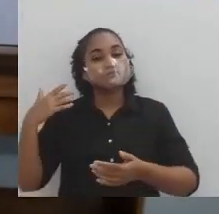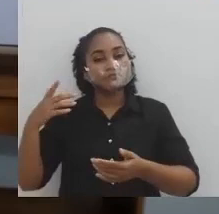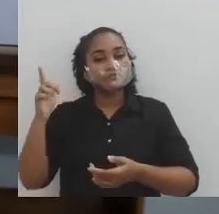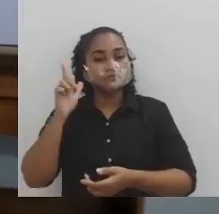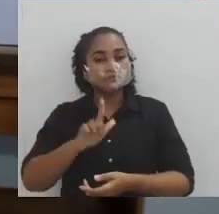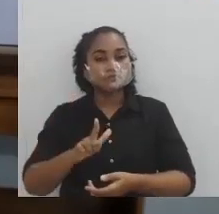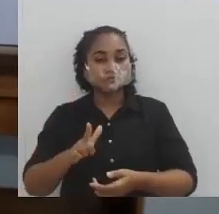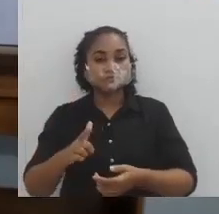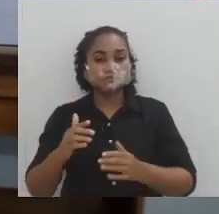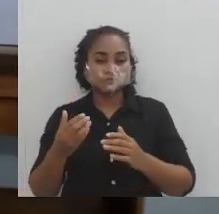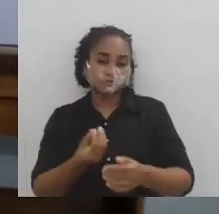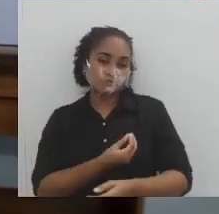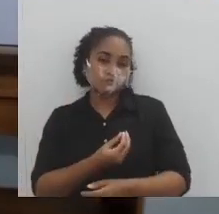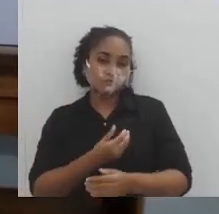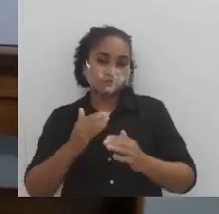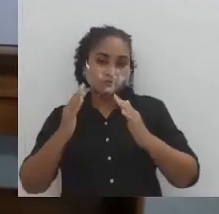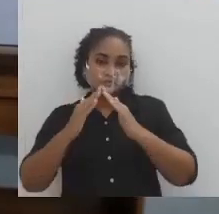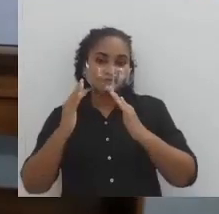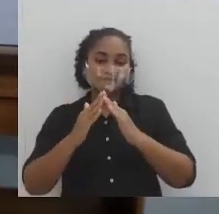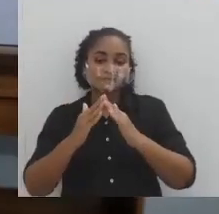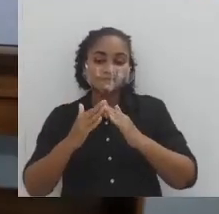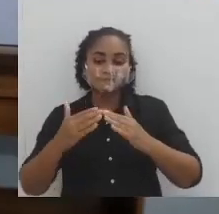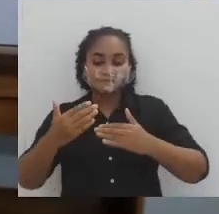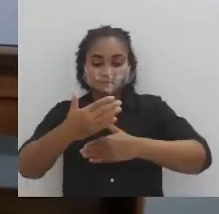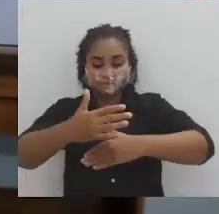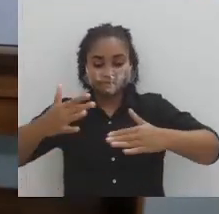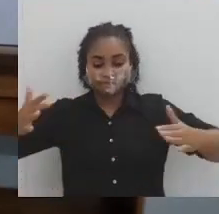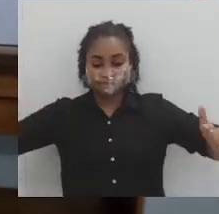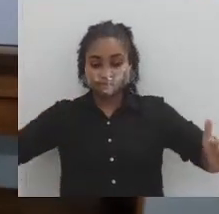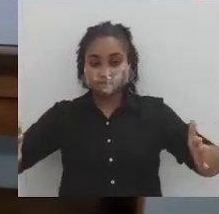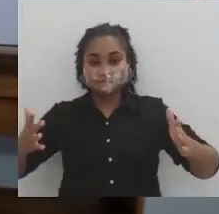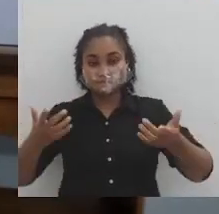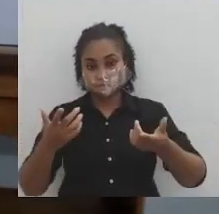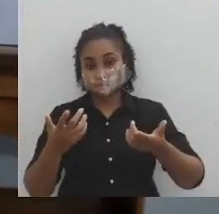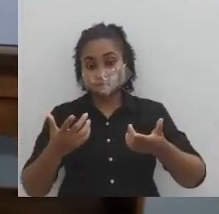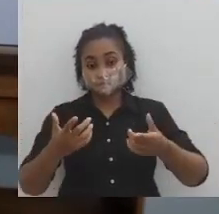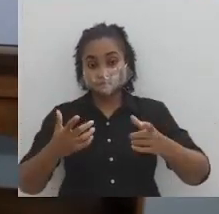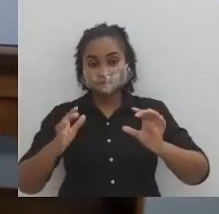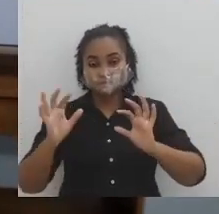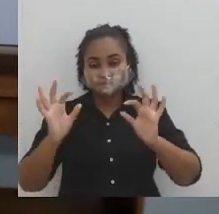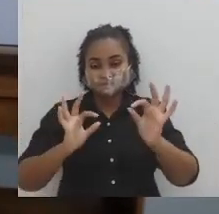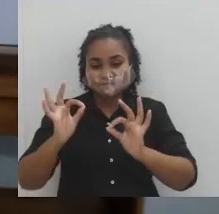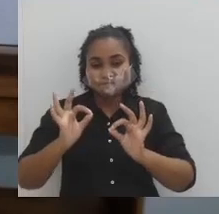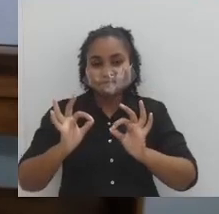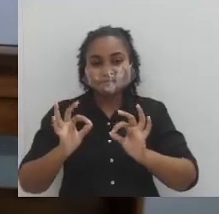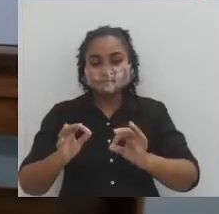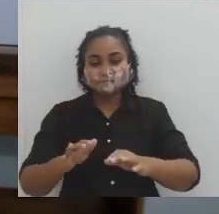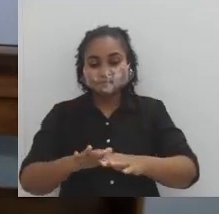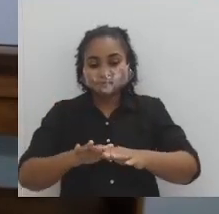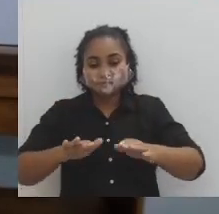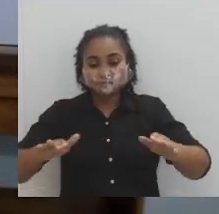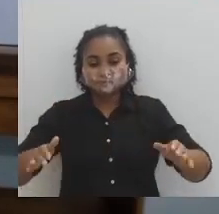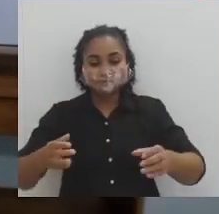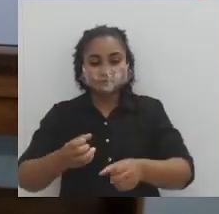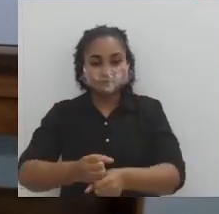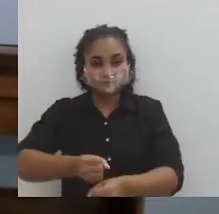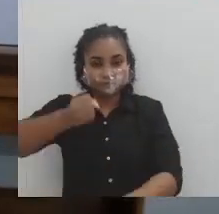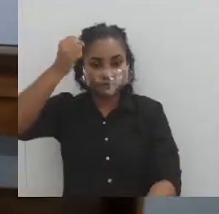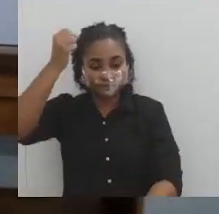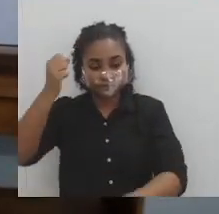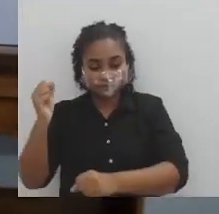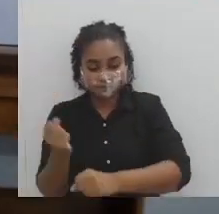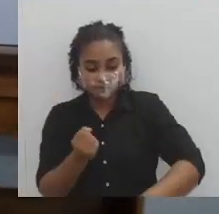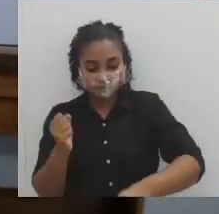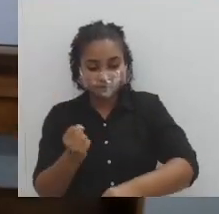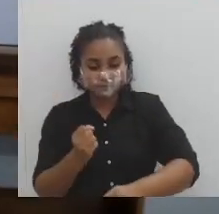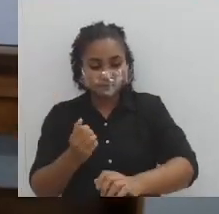morava numa casa, o quintal não era tão grande, mas a gente colocava, eu e meu irmão, um tamborete, um cabo de vassoura, uma